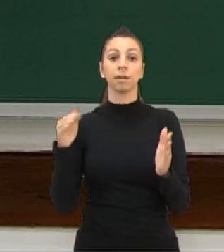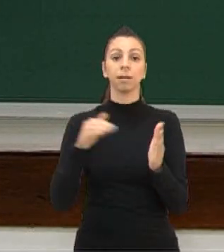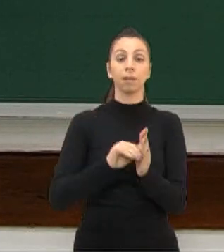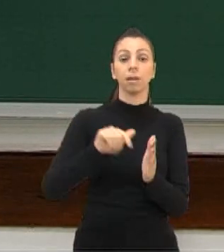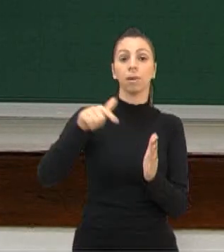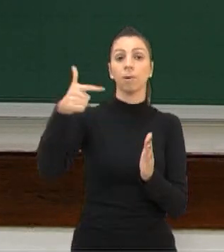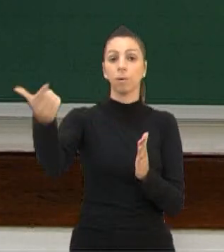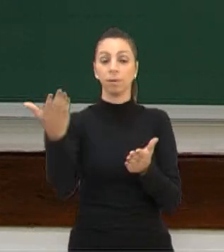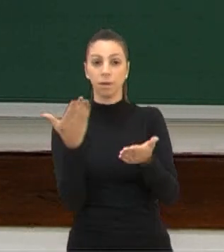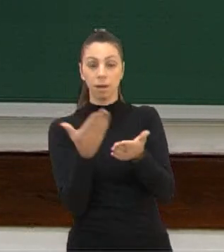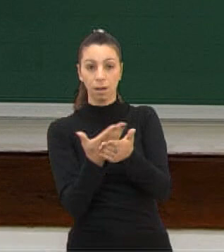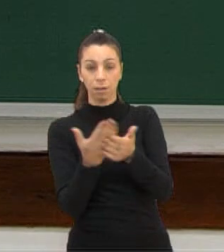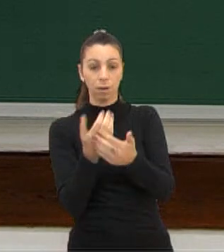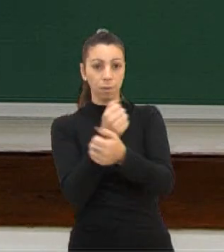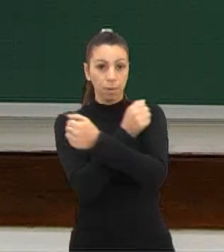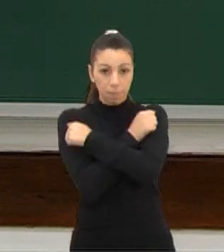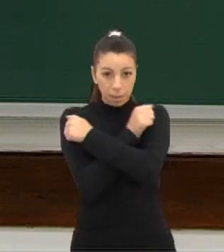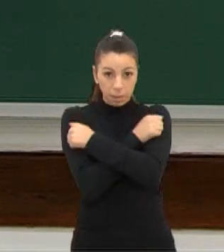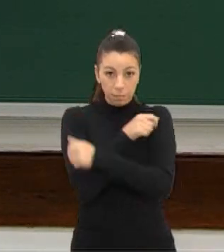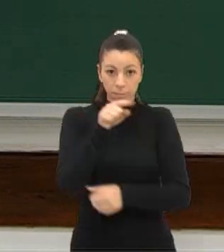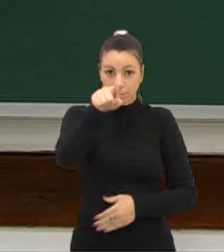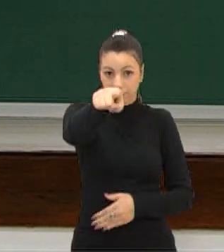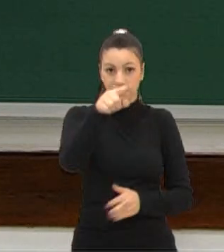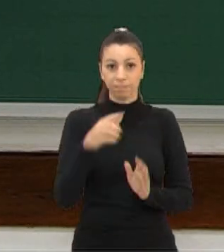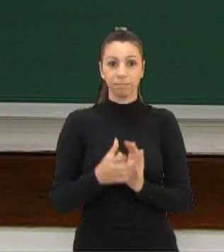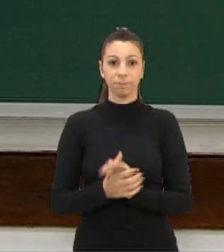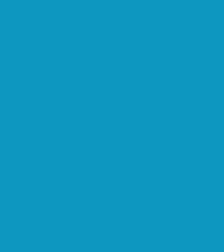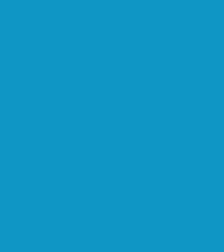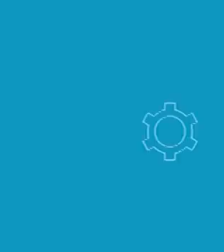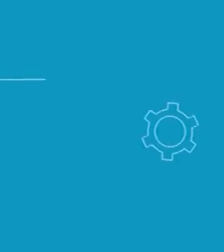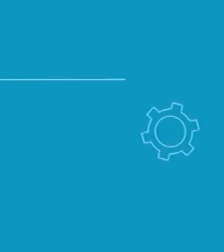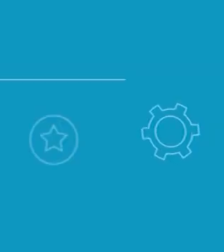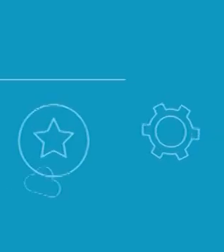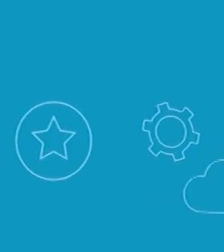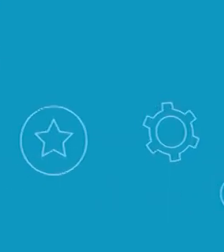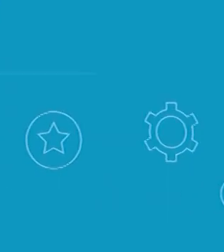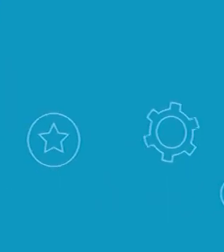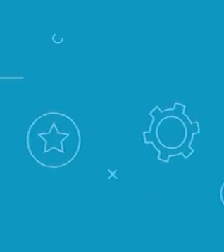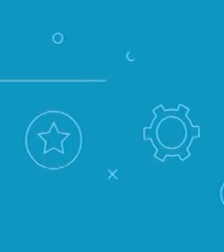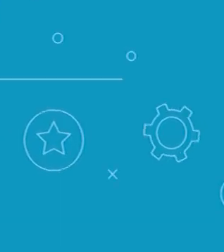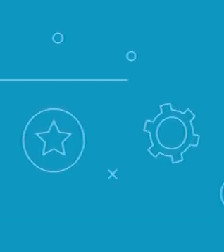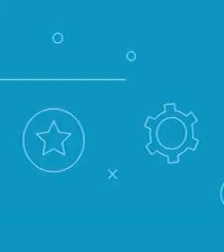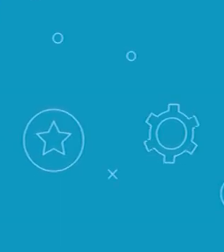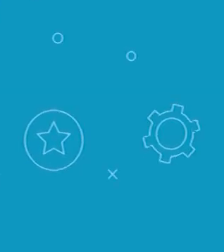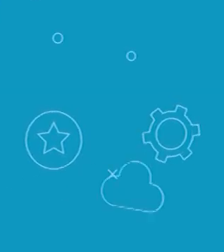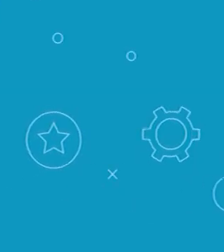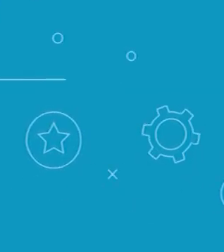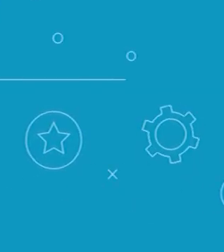oportunidade. Um grande abraço para vocês.